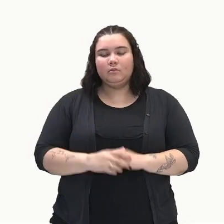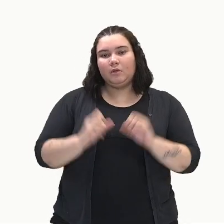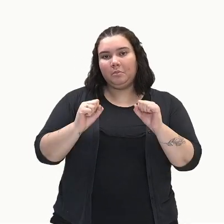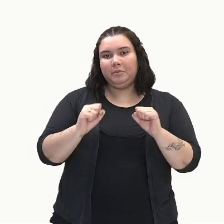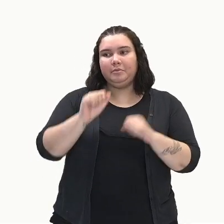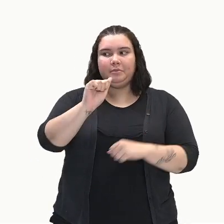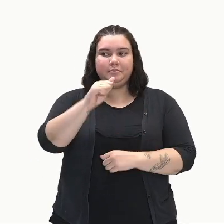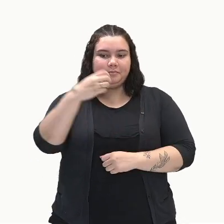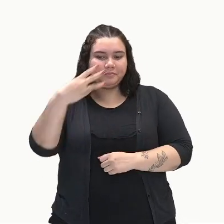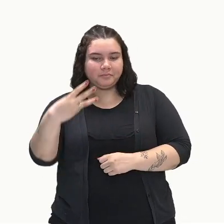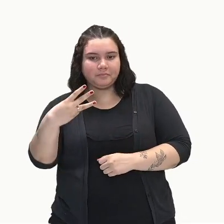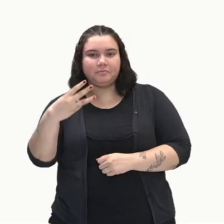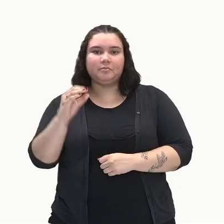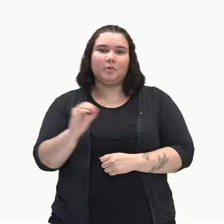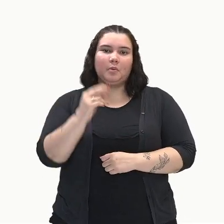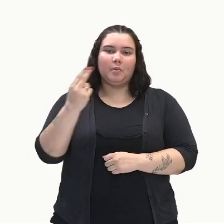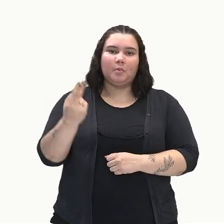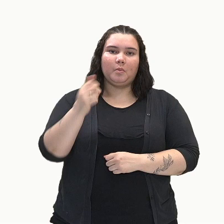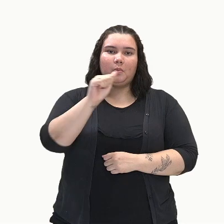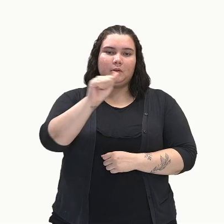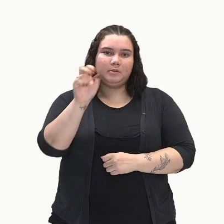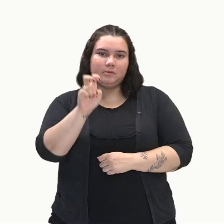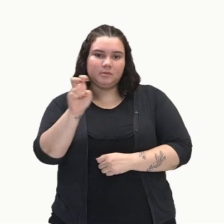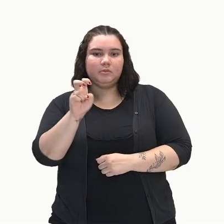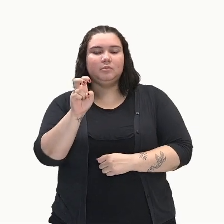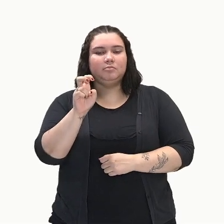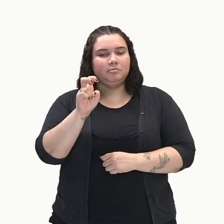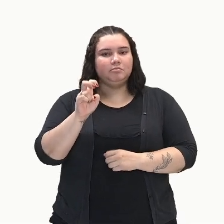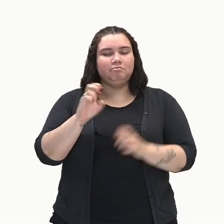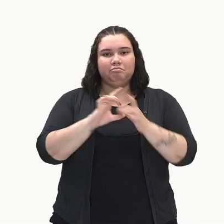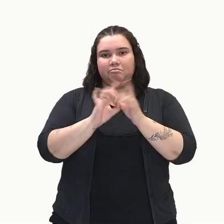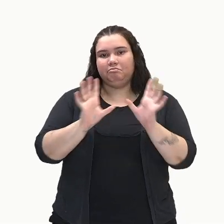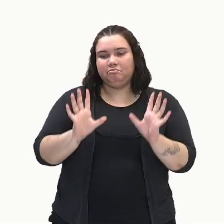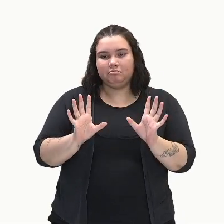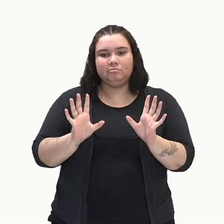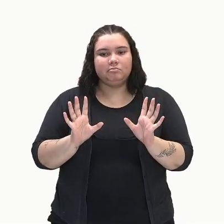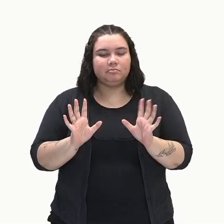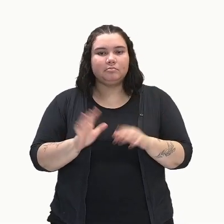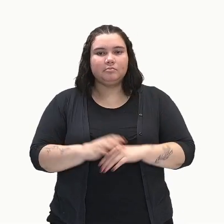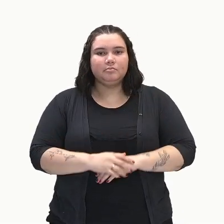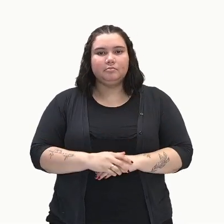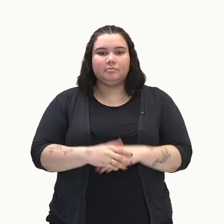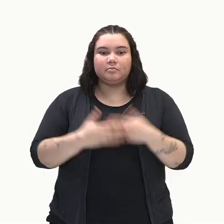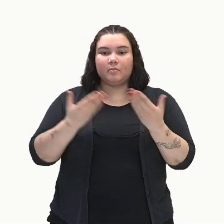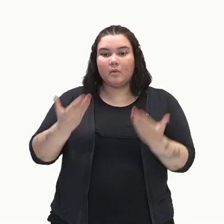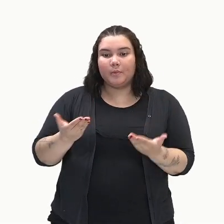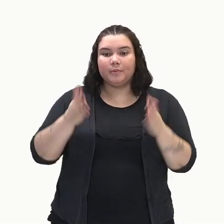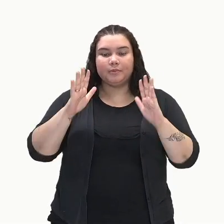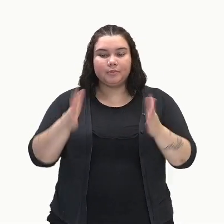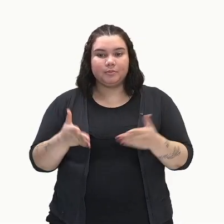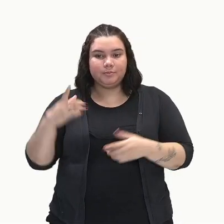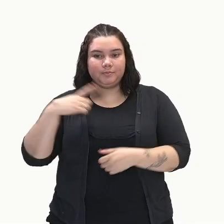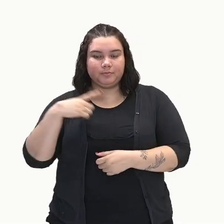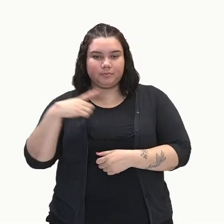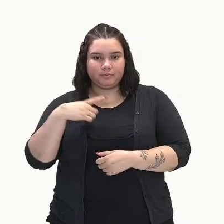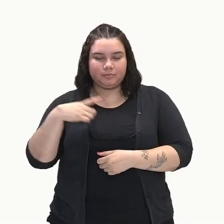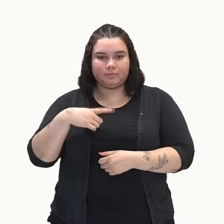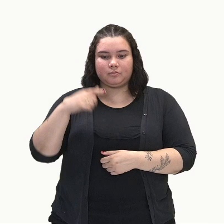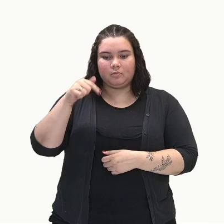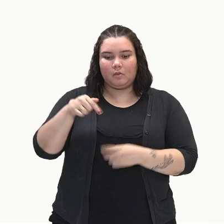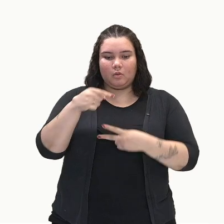A3, poderia ser o A5, poderia ser qualquer um, tá? Então, como nós já temos essas